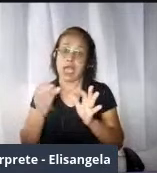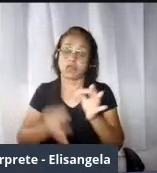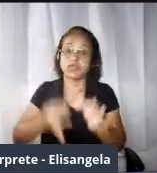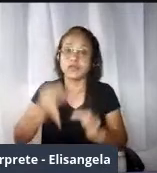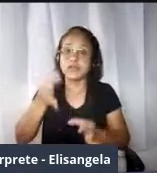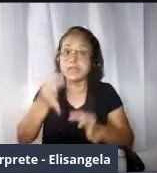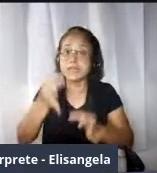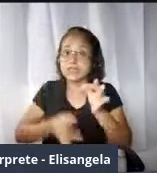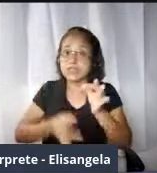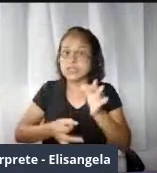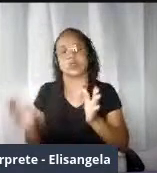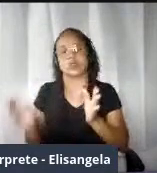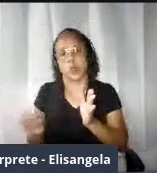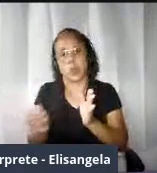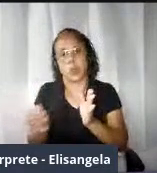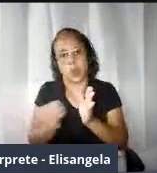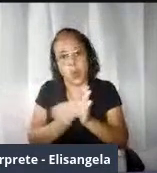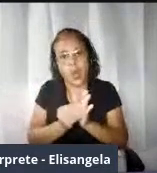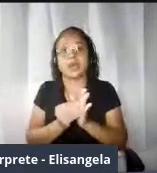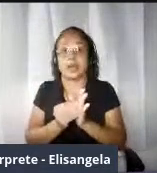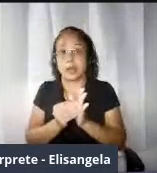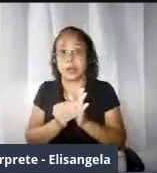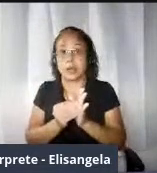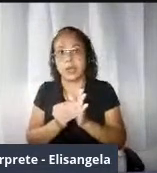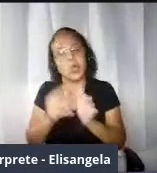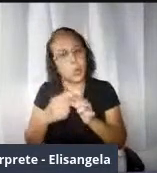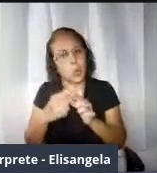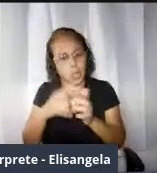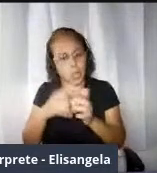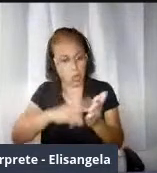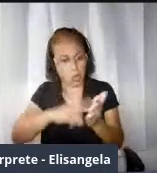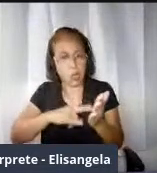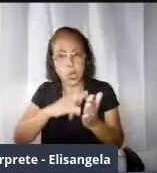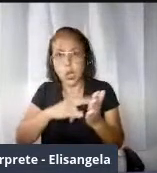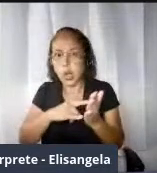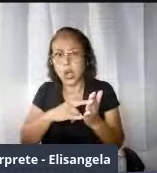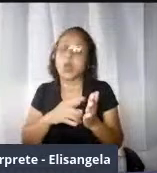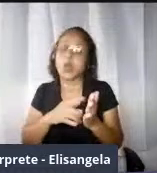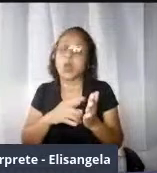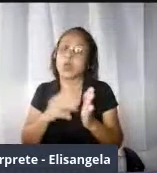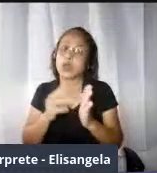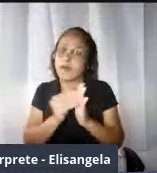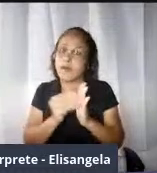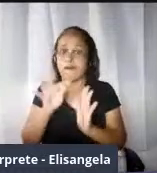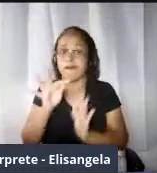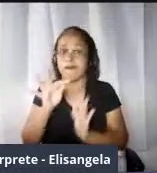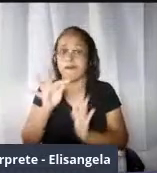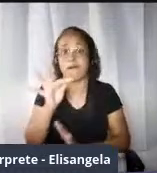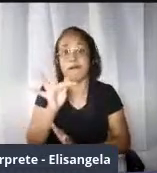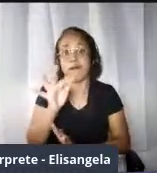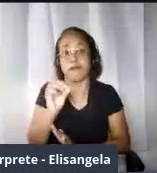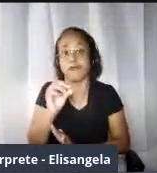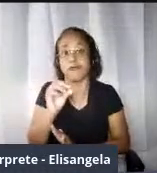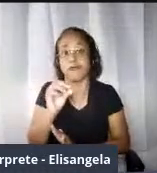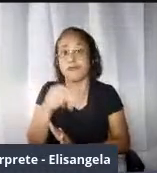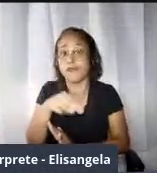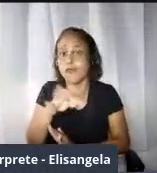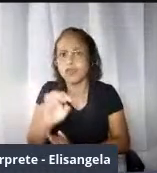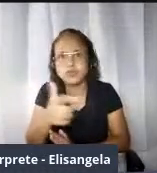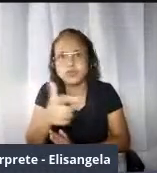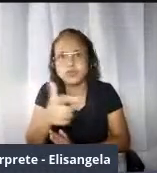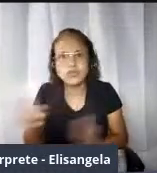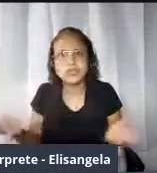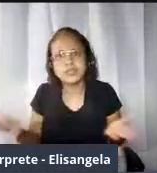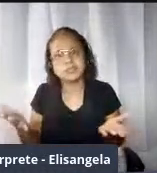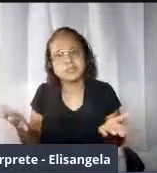possível pesquisar isso porque não tinha fonte, está materializada nessa justificativa aí que eu escutei para negar a bolsa.